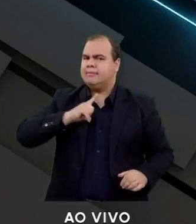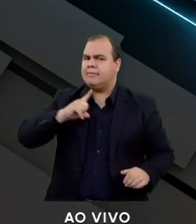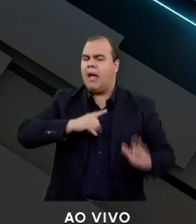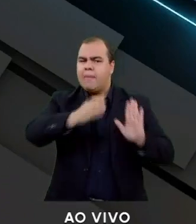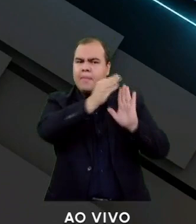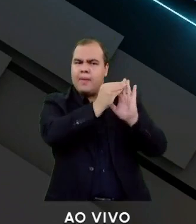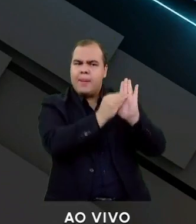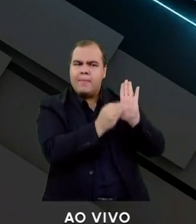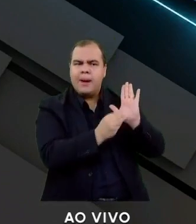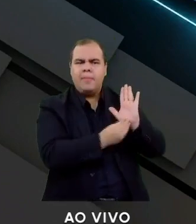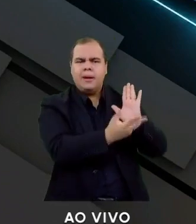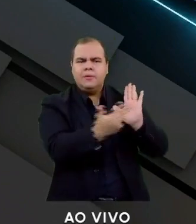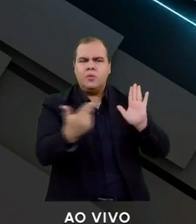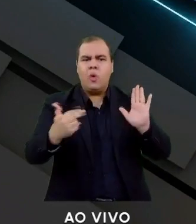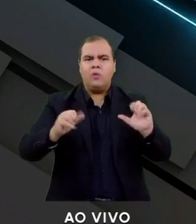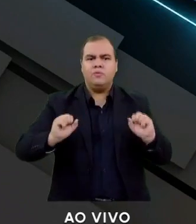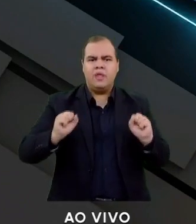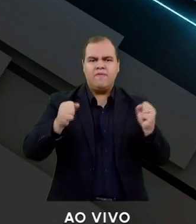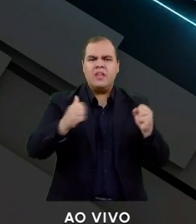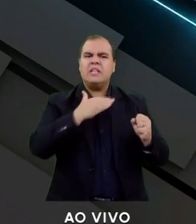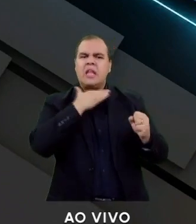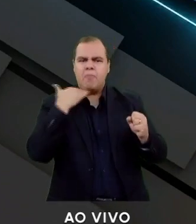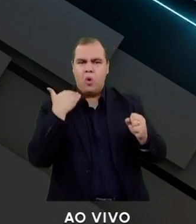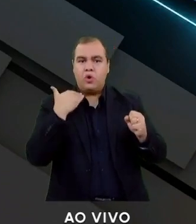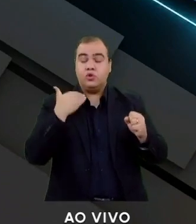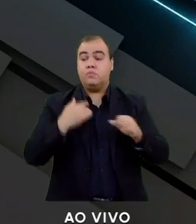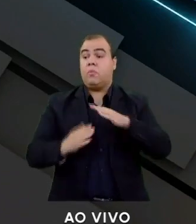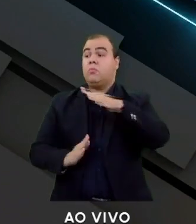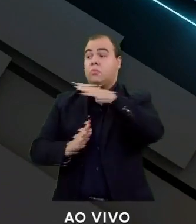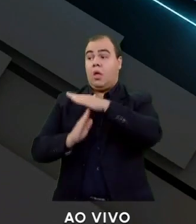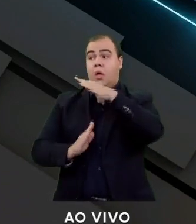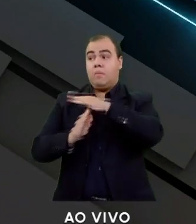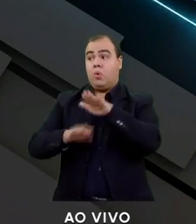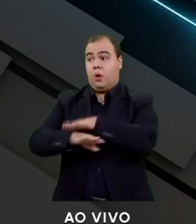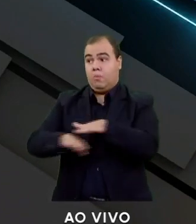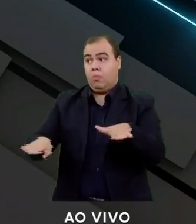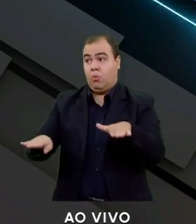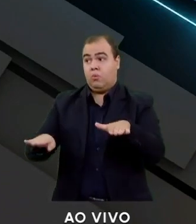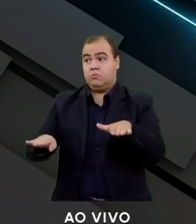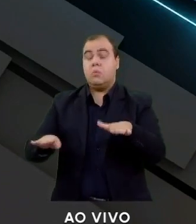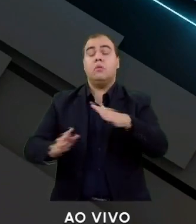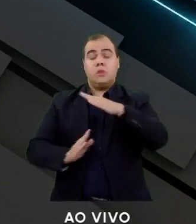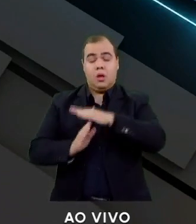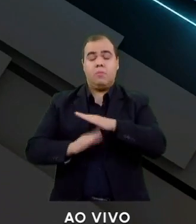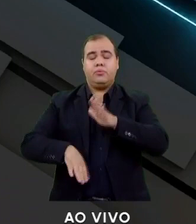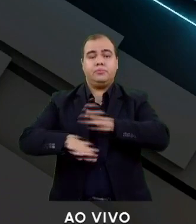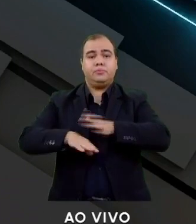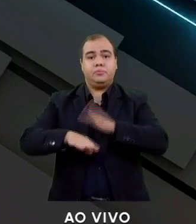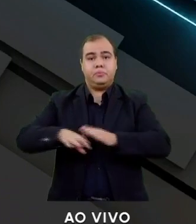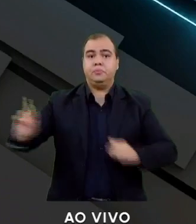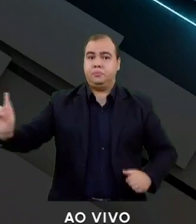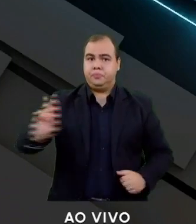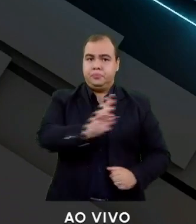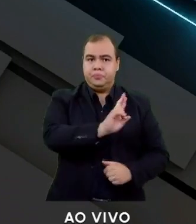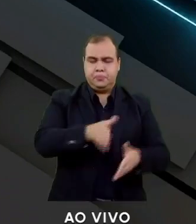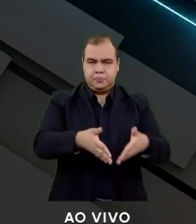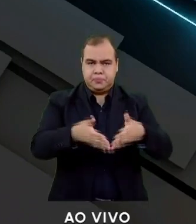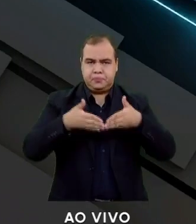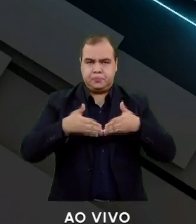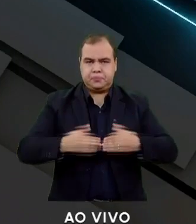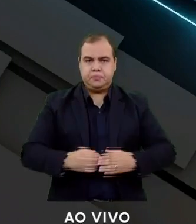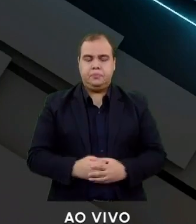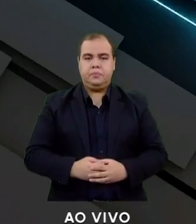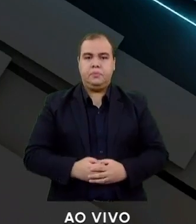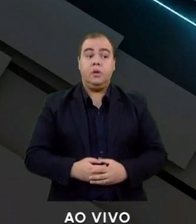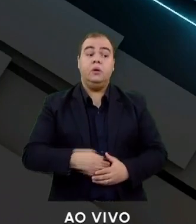pautas defesa da Morte tempo por favor porque esses defendem a morte a réplica por favor é